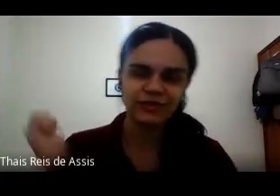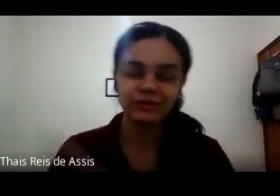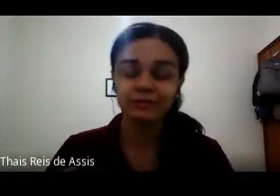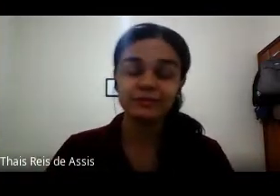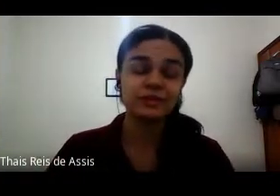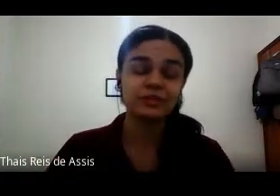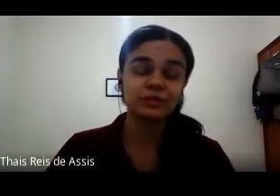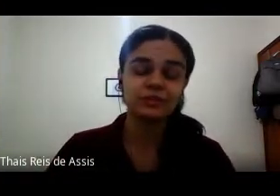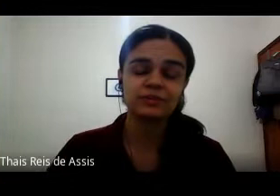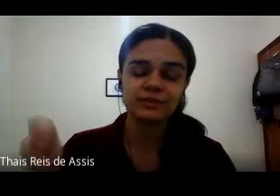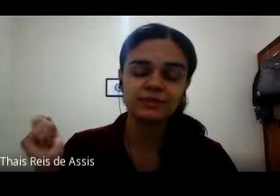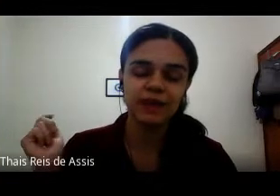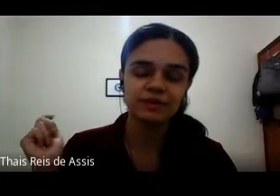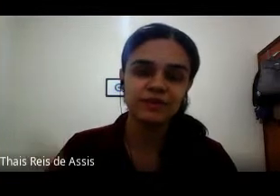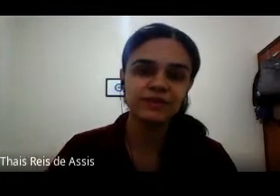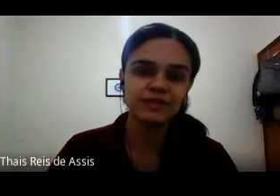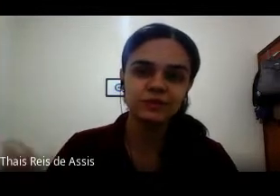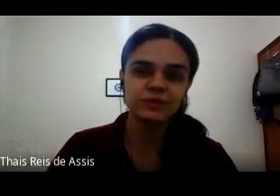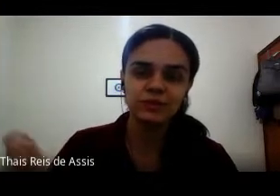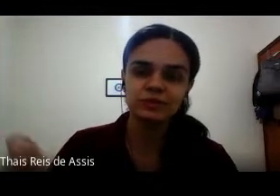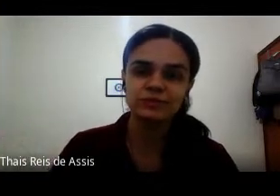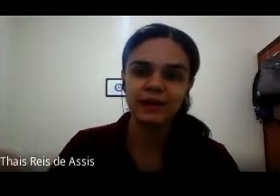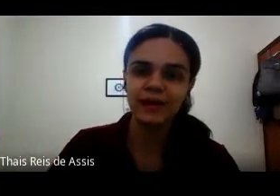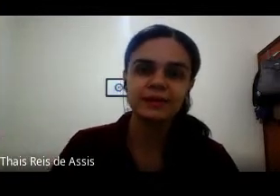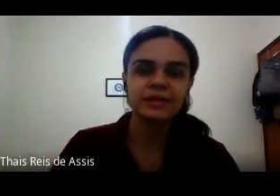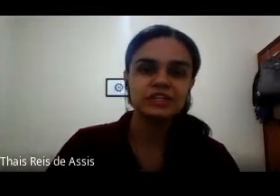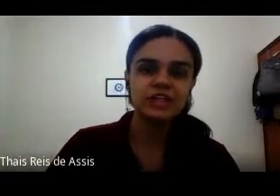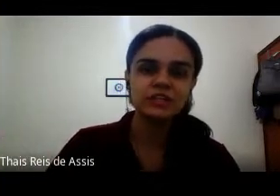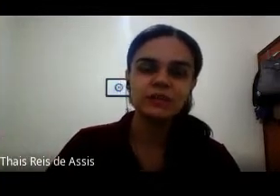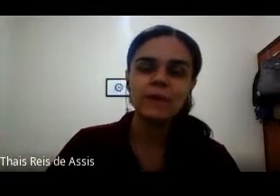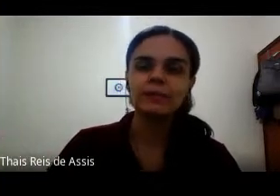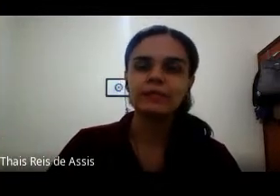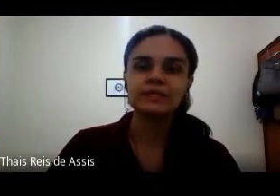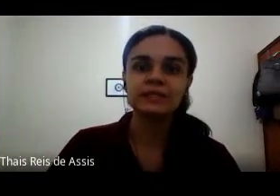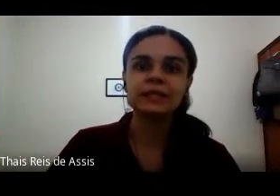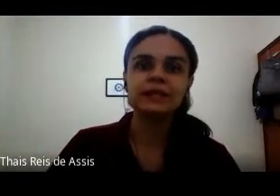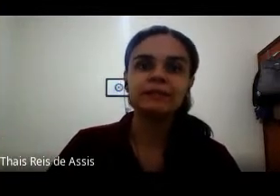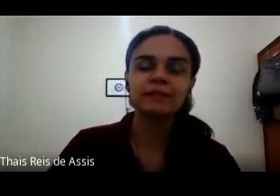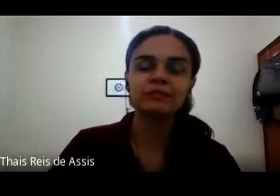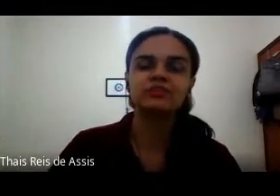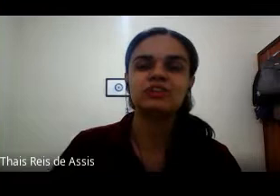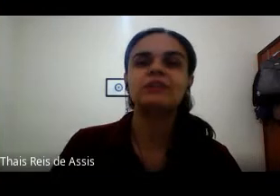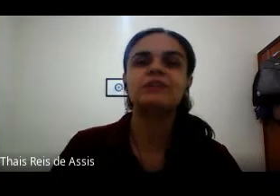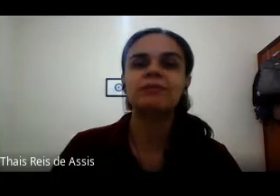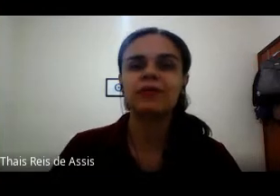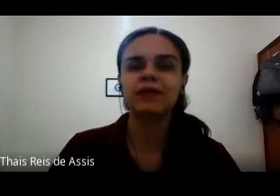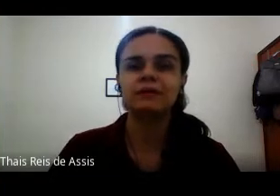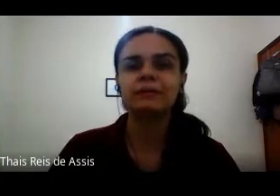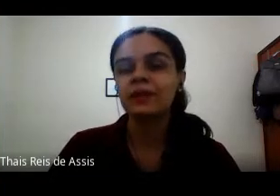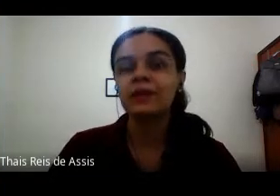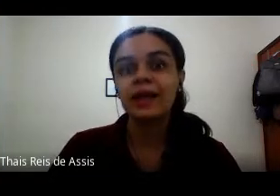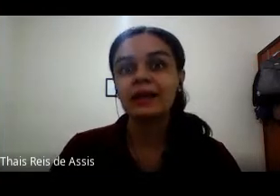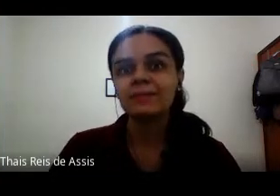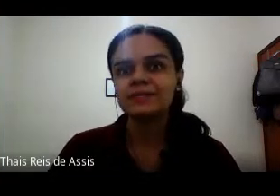eletrônico, só passa no caixa e faz leitura do código de barra, já soma, muitas vezes ela nem manipula o dinheiro, vai pelo